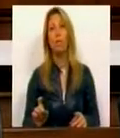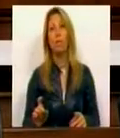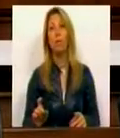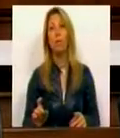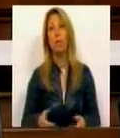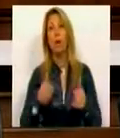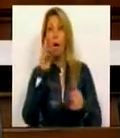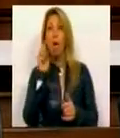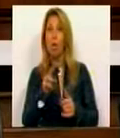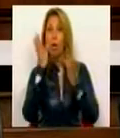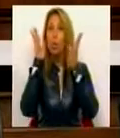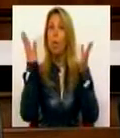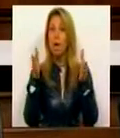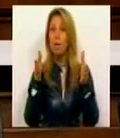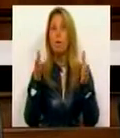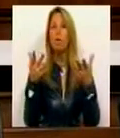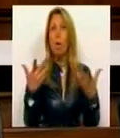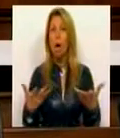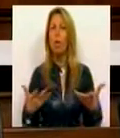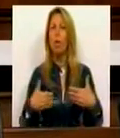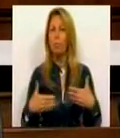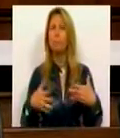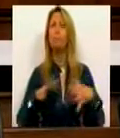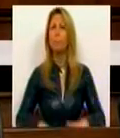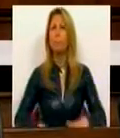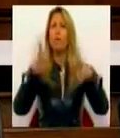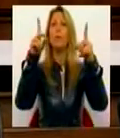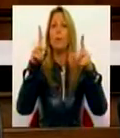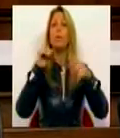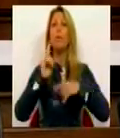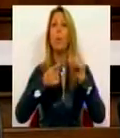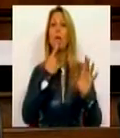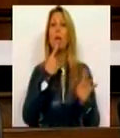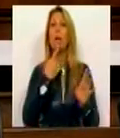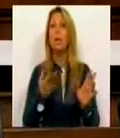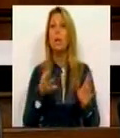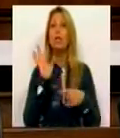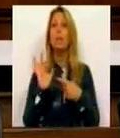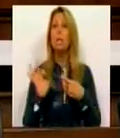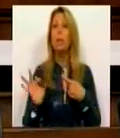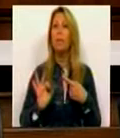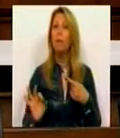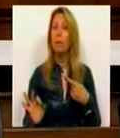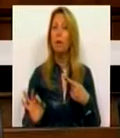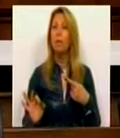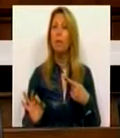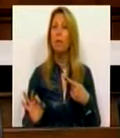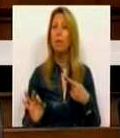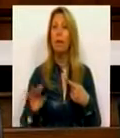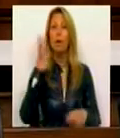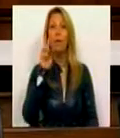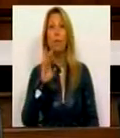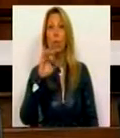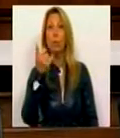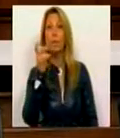convirá a olhar com atenção. Portanto, vamos ter agora uma evolução quanto àquilo que significa especificamente encararmos o ciberespaço